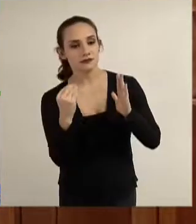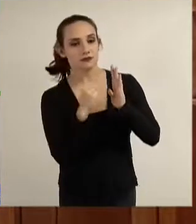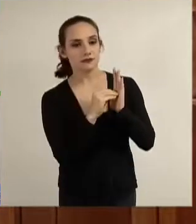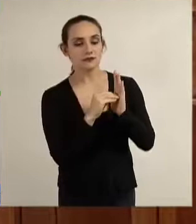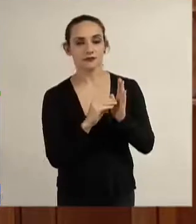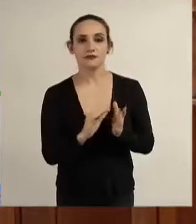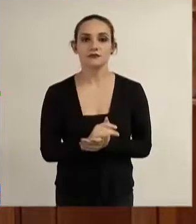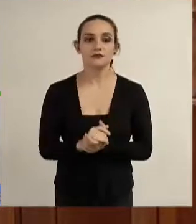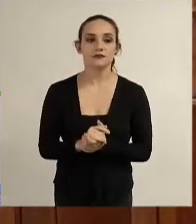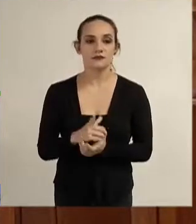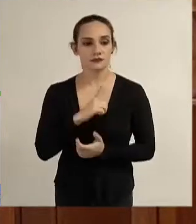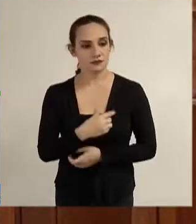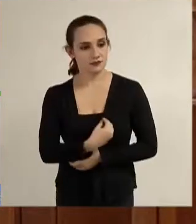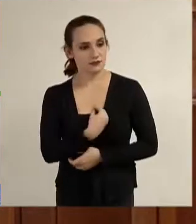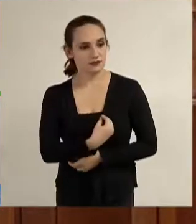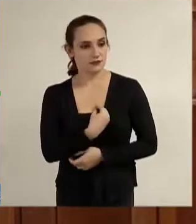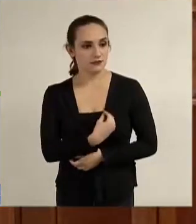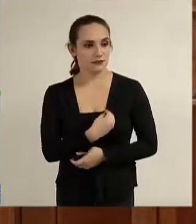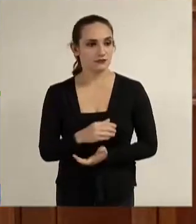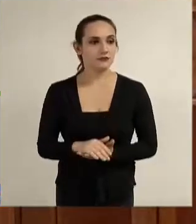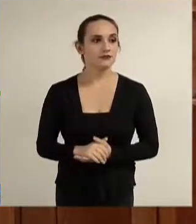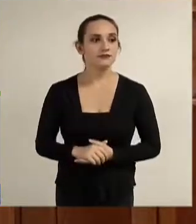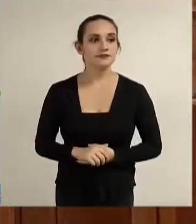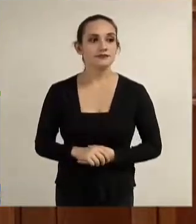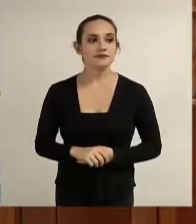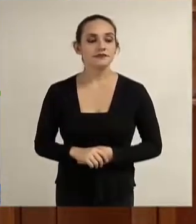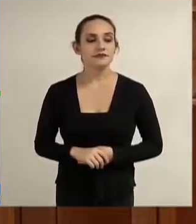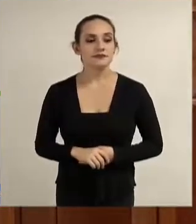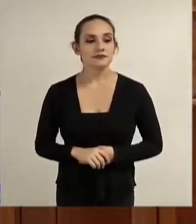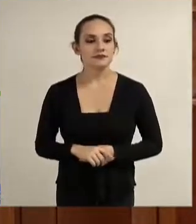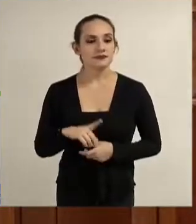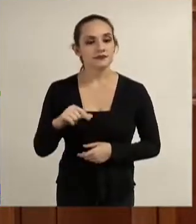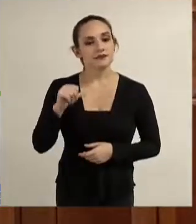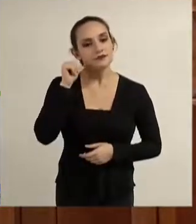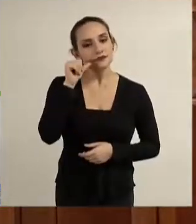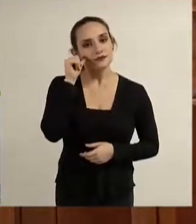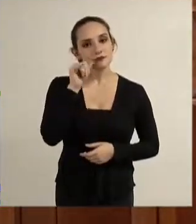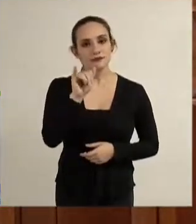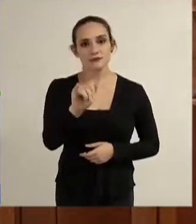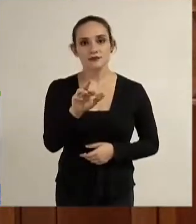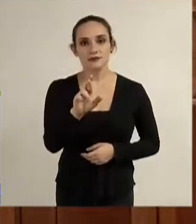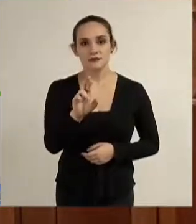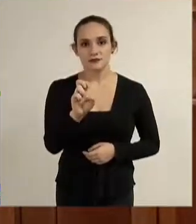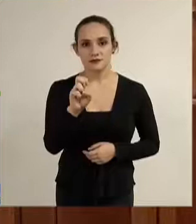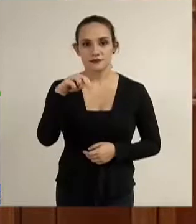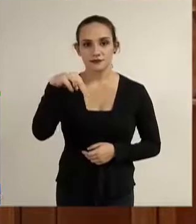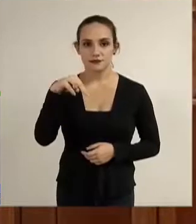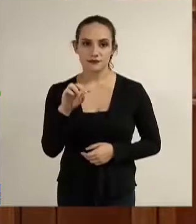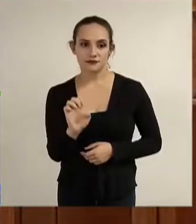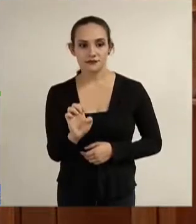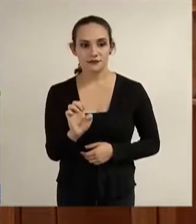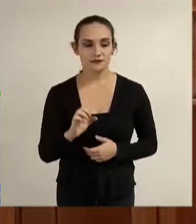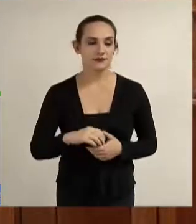registrar a presença da senhora Irene,